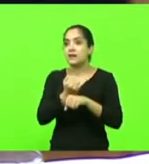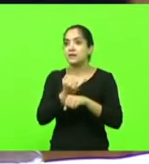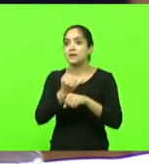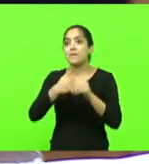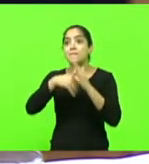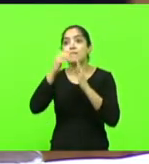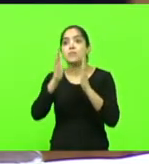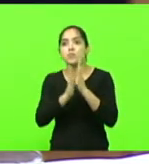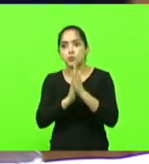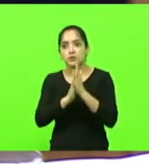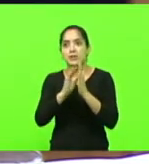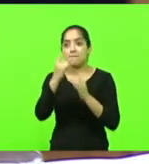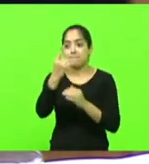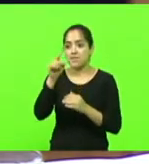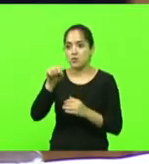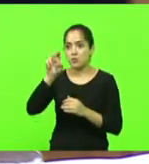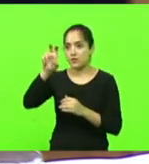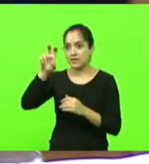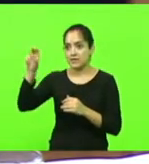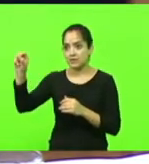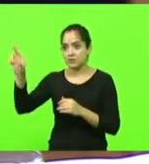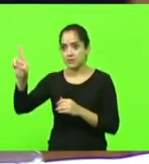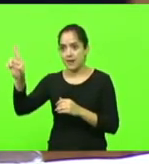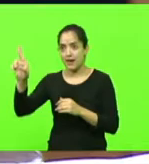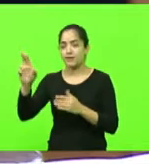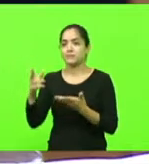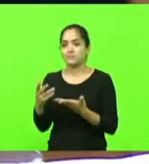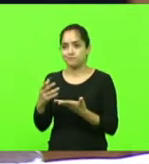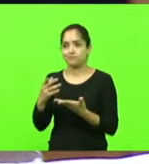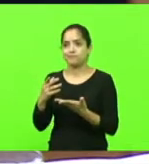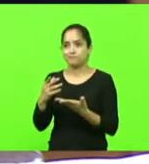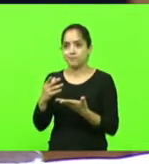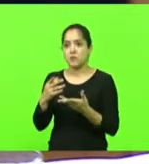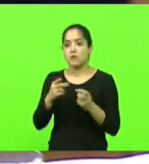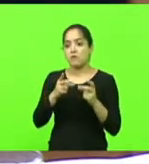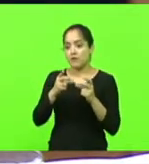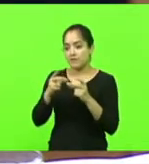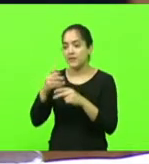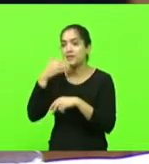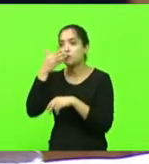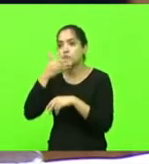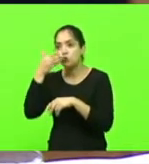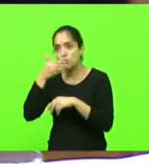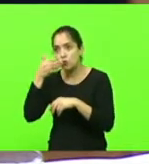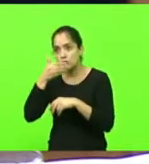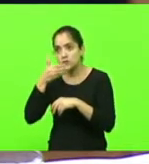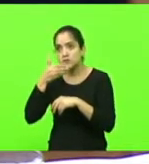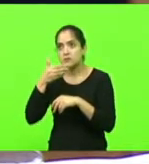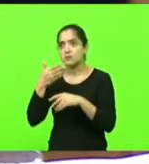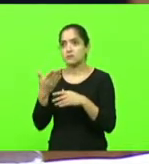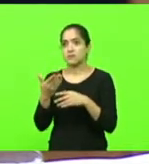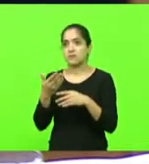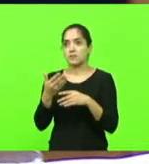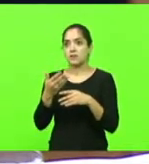1.500. Quando um jovem foi vender um doce em Itajaí, foi tratado como bandido. E é isso que